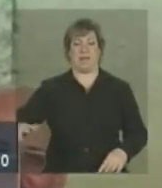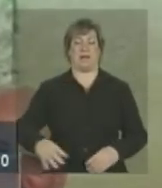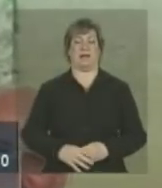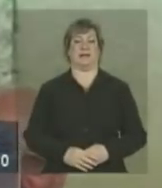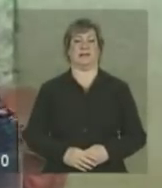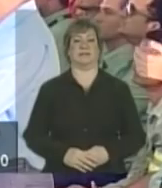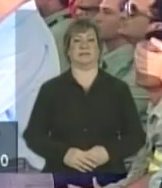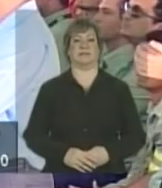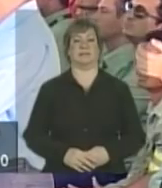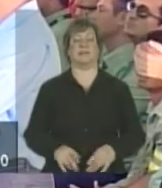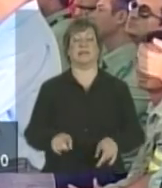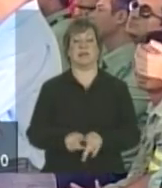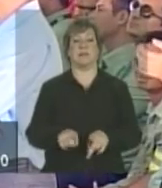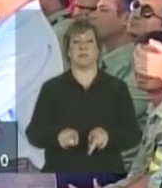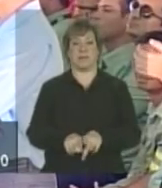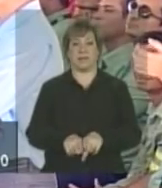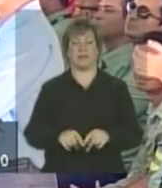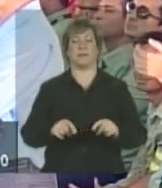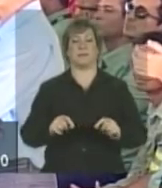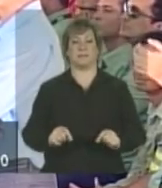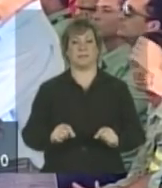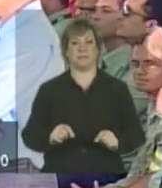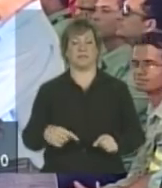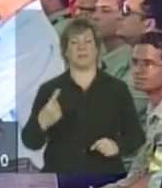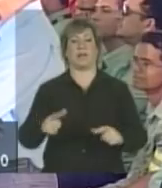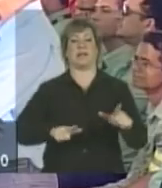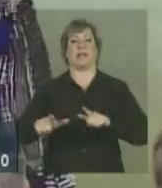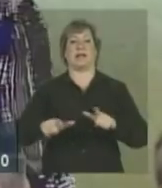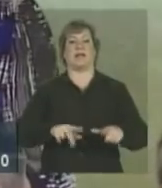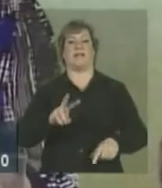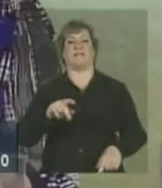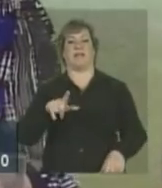E também os trabalhadores da Vale.